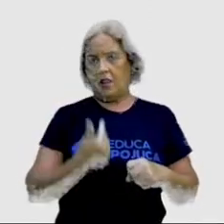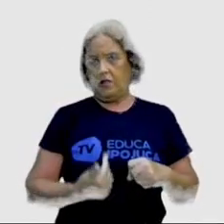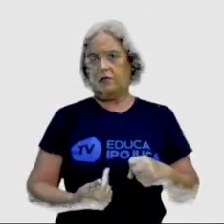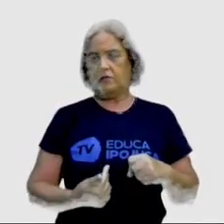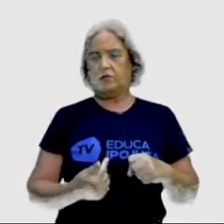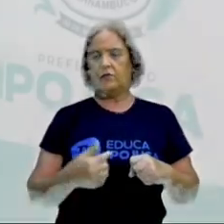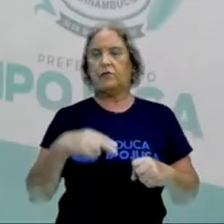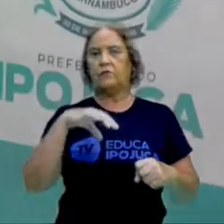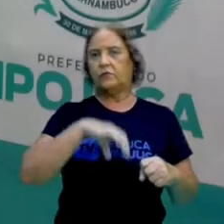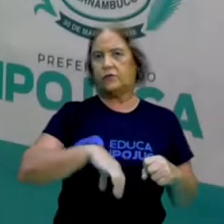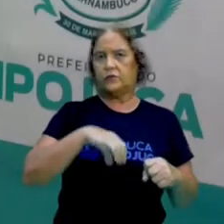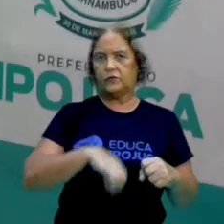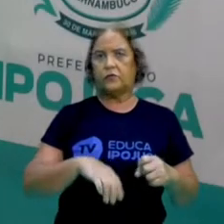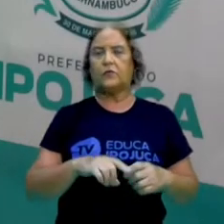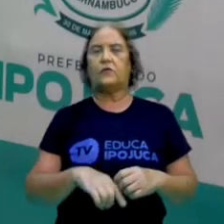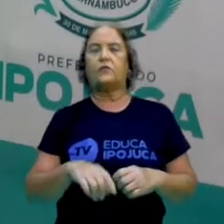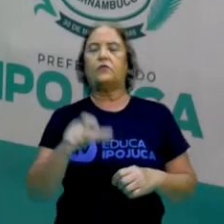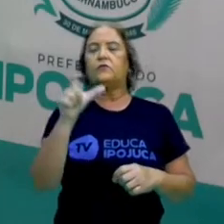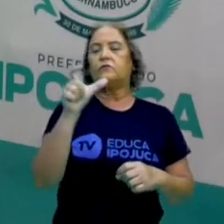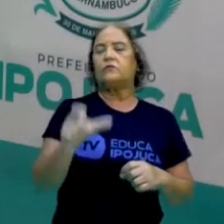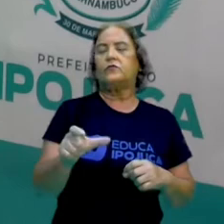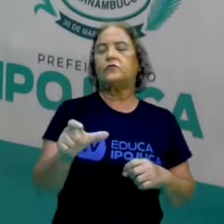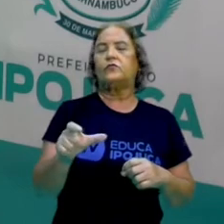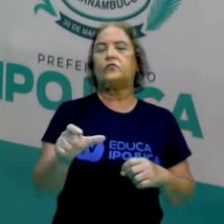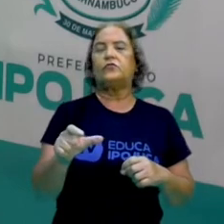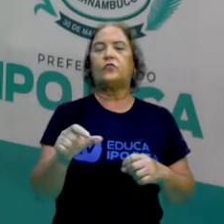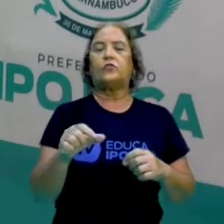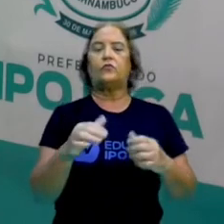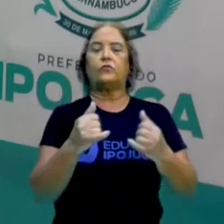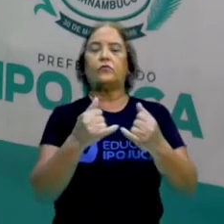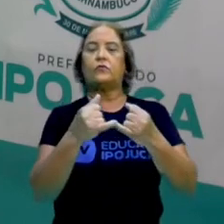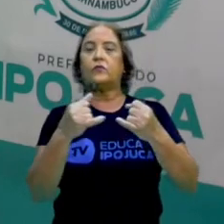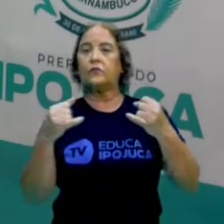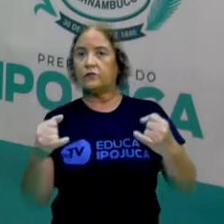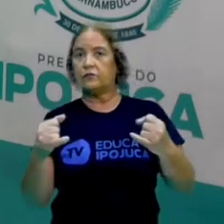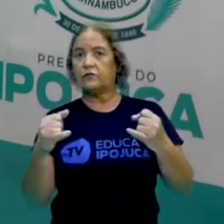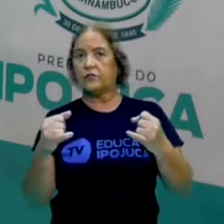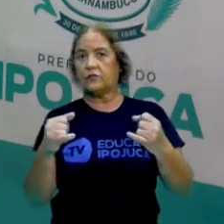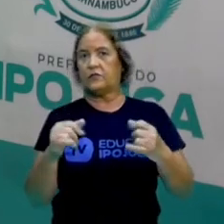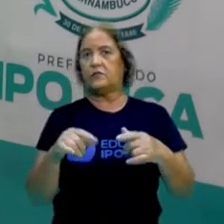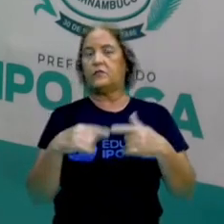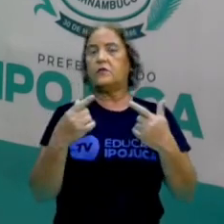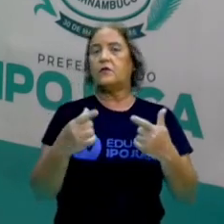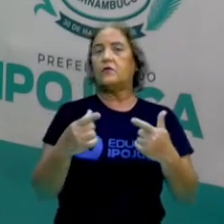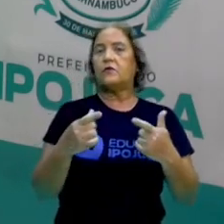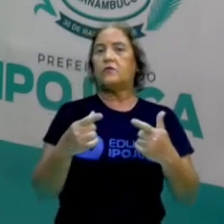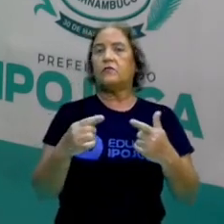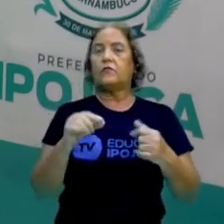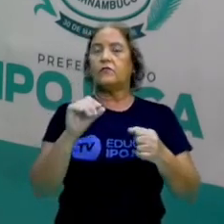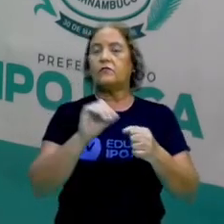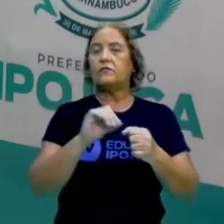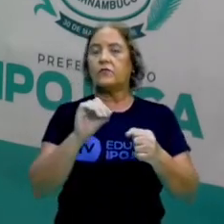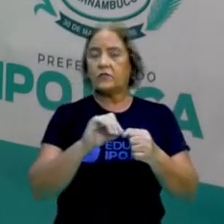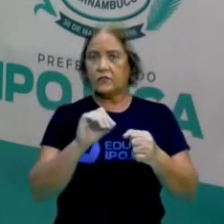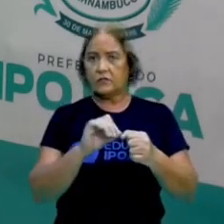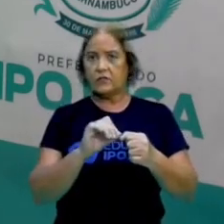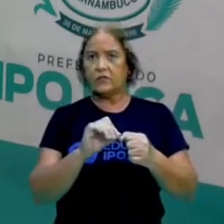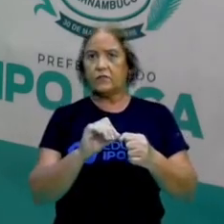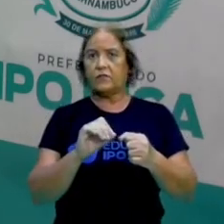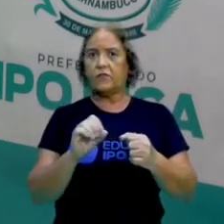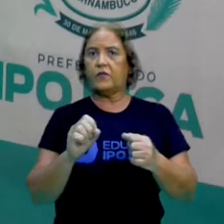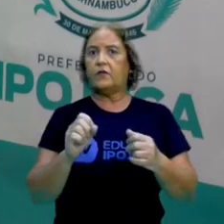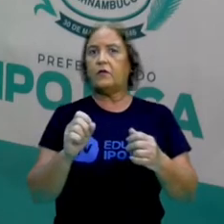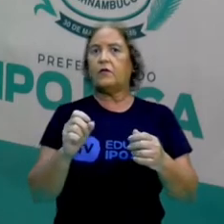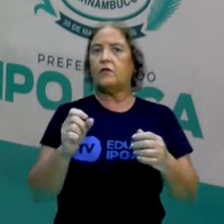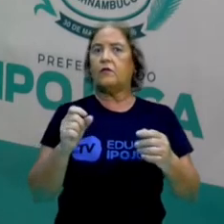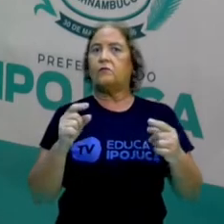Aqueles que são sujeito de oração. Aqueles que vão praticar a ação verbal. Não vai sofrer a ação, ele